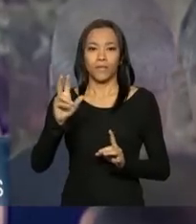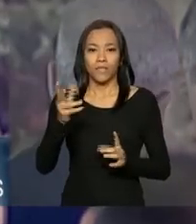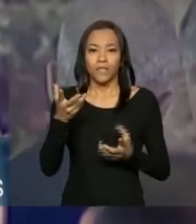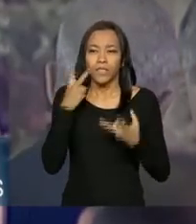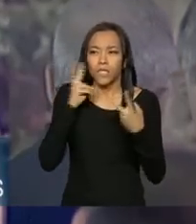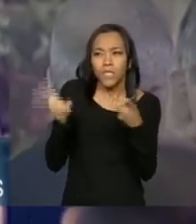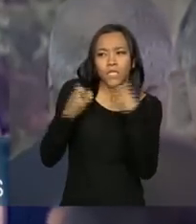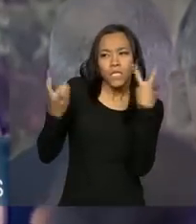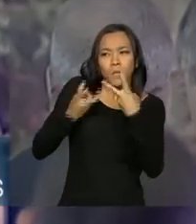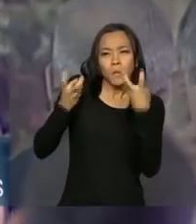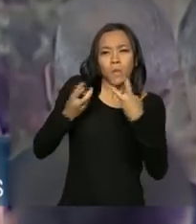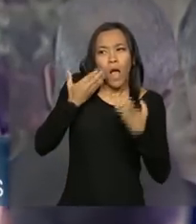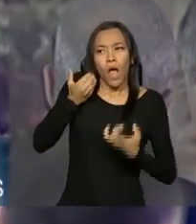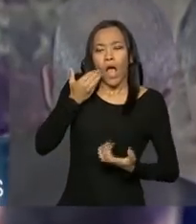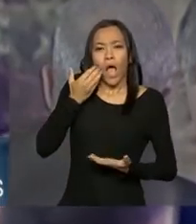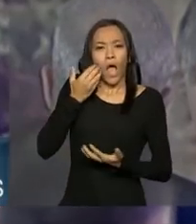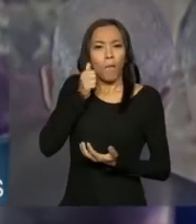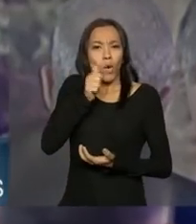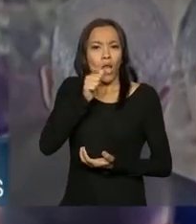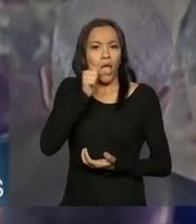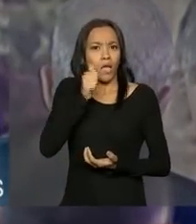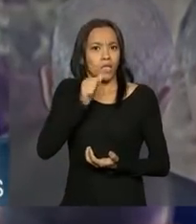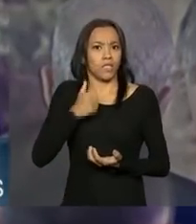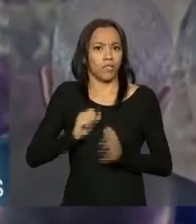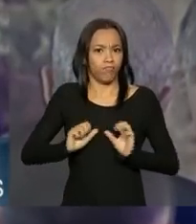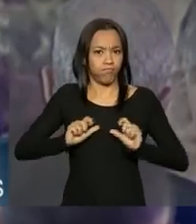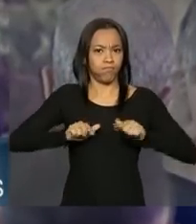para as mulheres e os homens que comandarão.